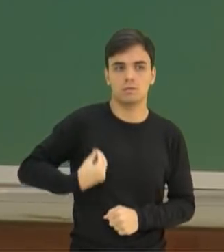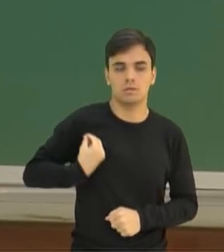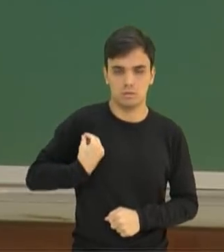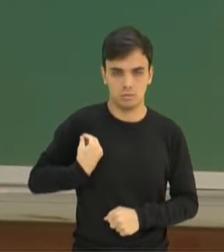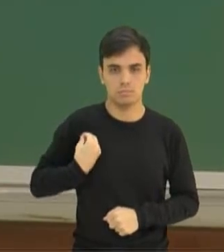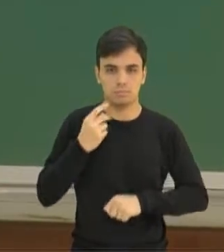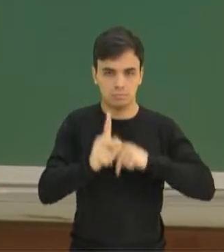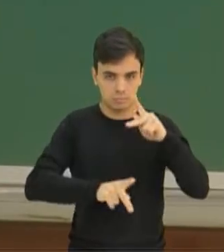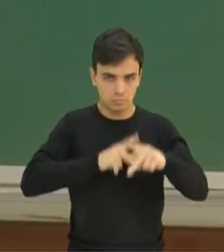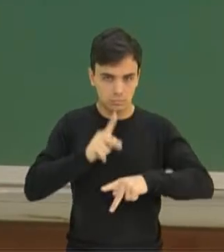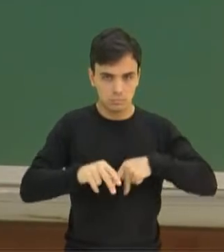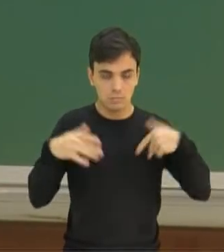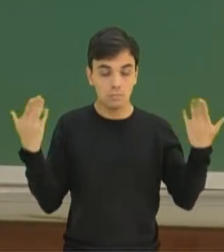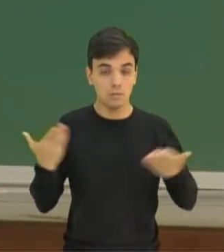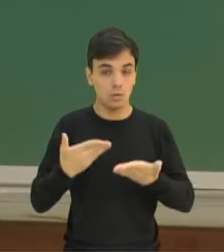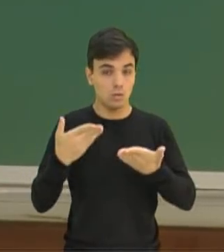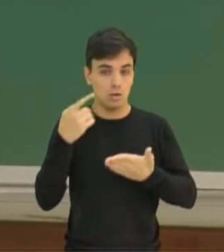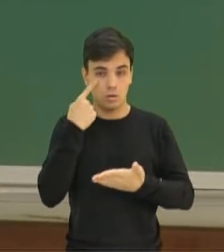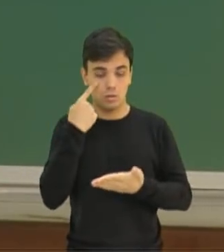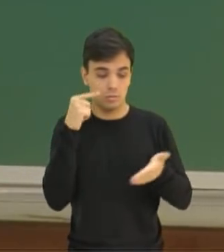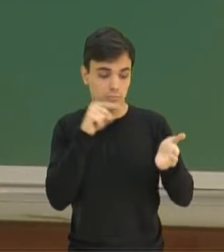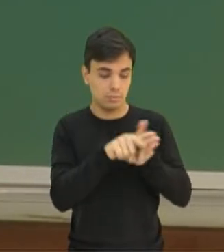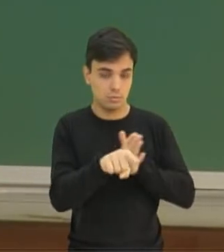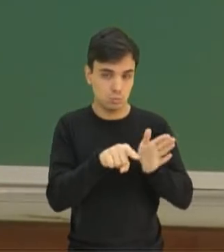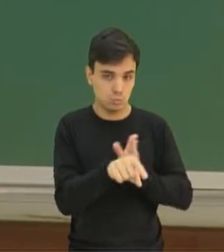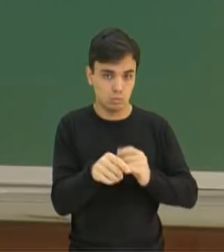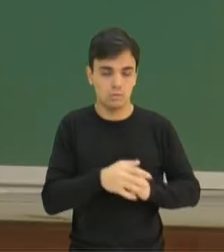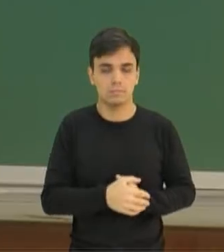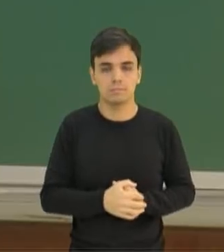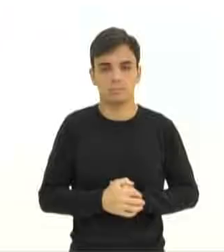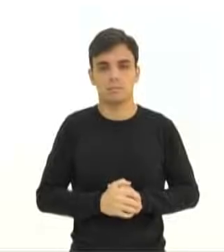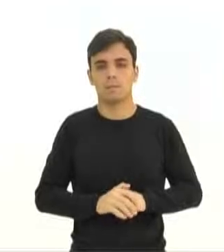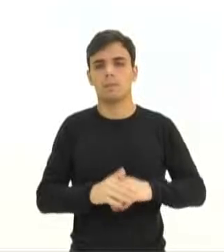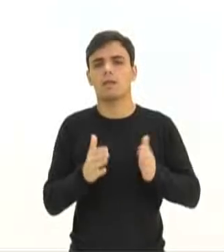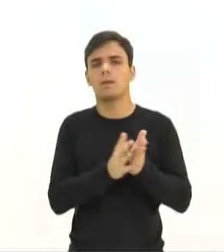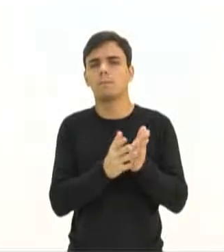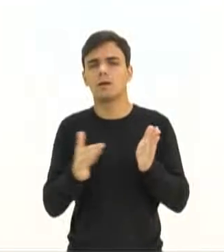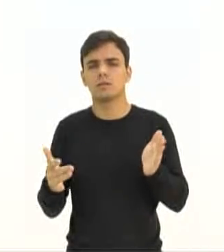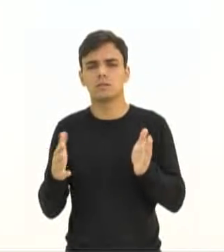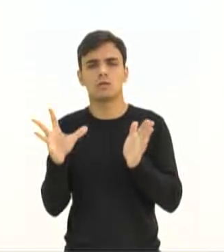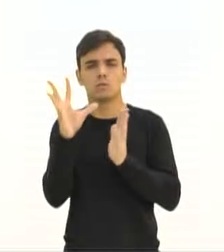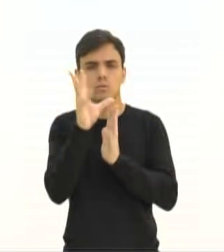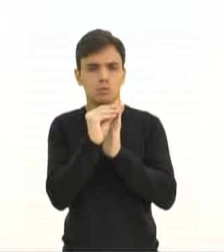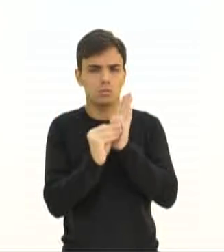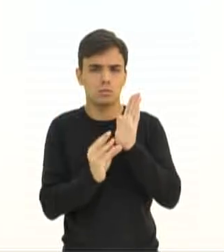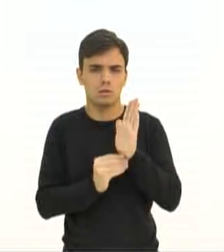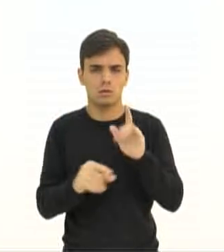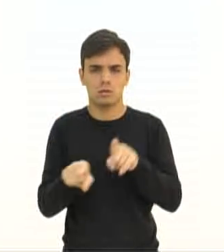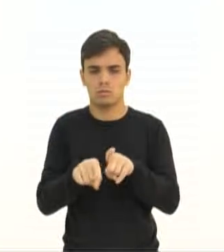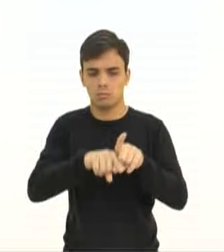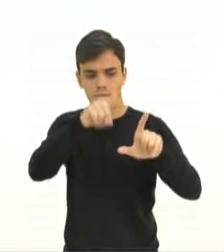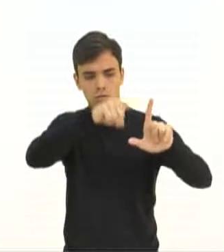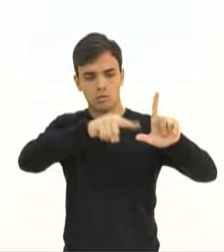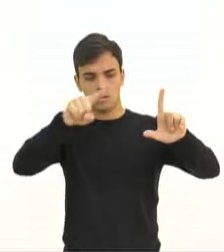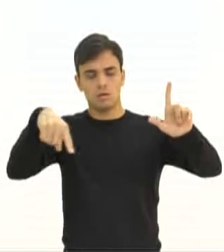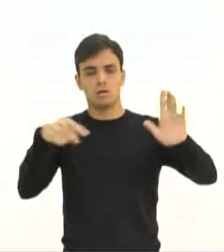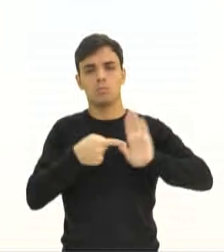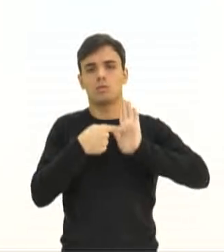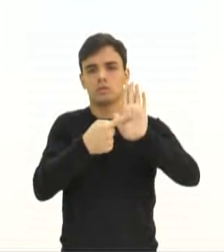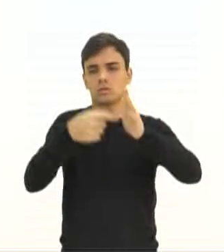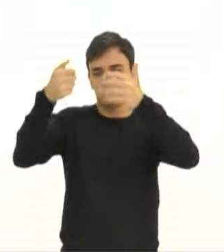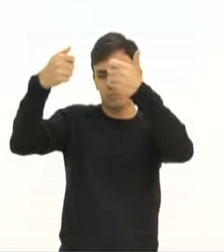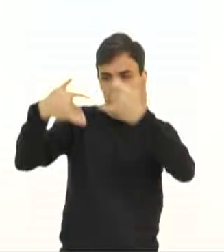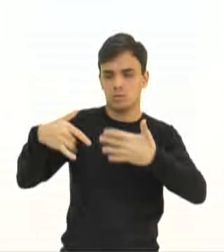ok? Perguntinha ali para a gente finalizar a nossa aula. A partir dos conteúdos e dos gráficos apresentados e